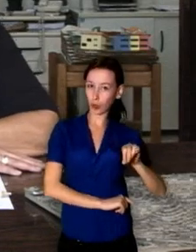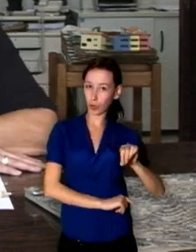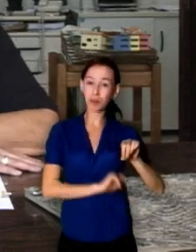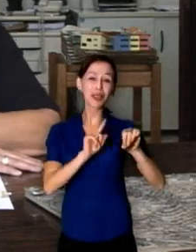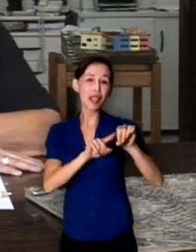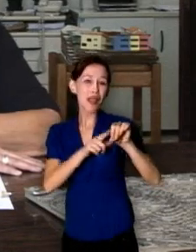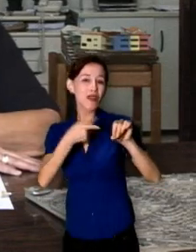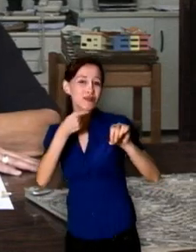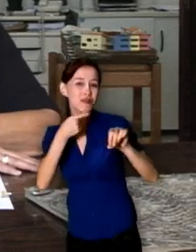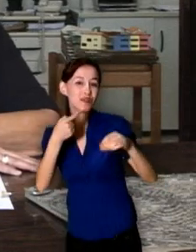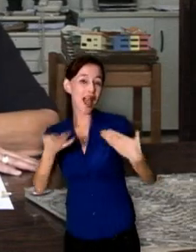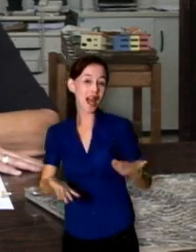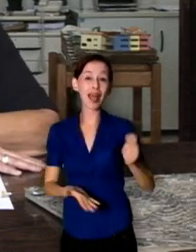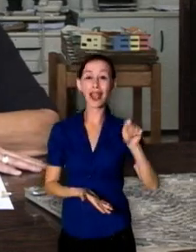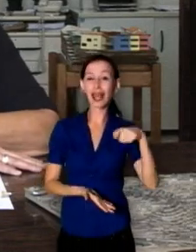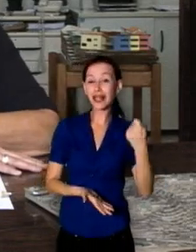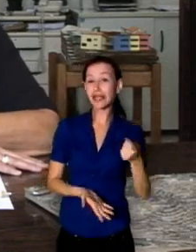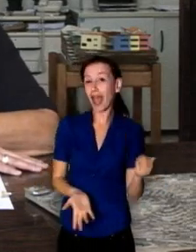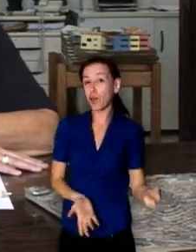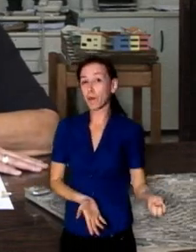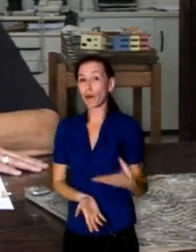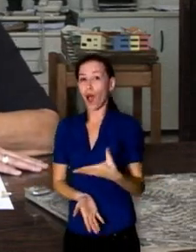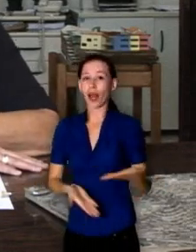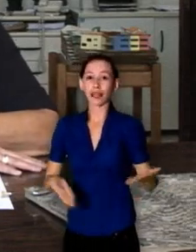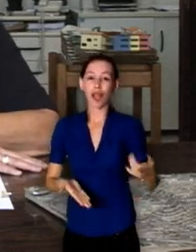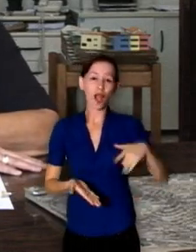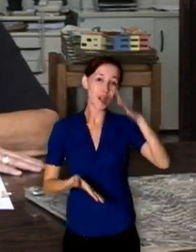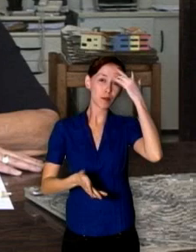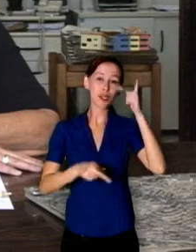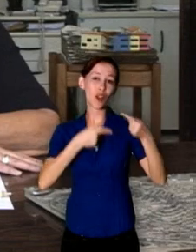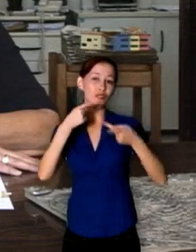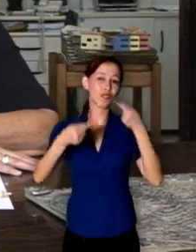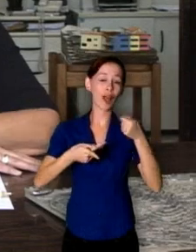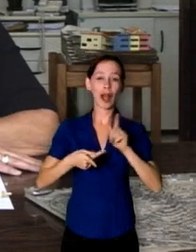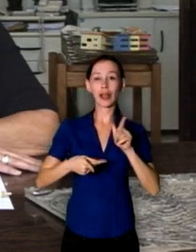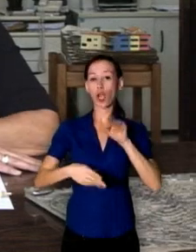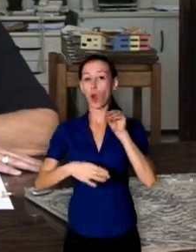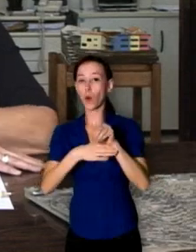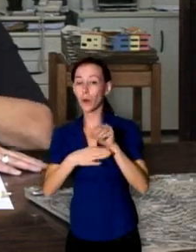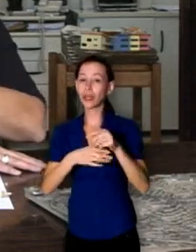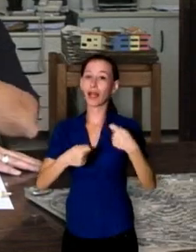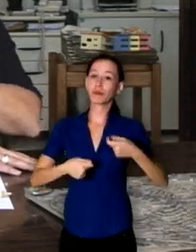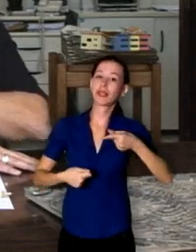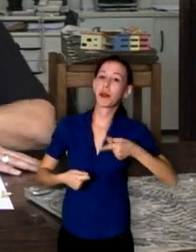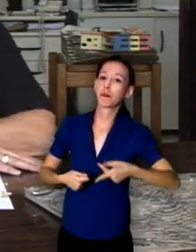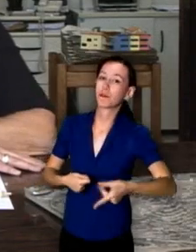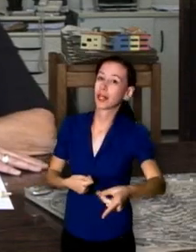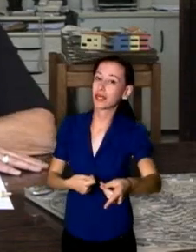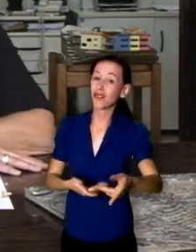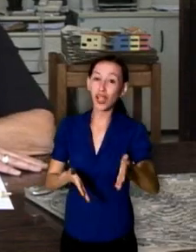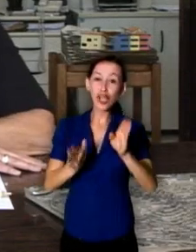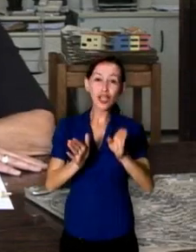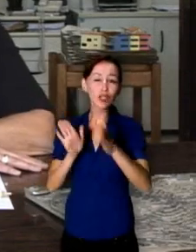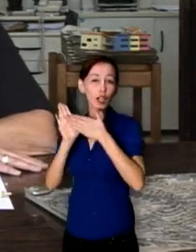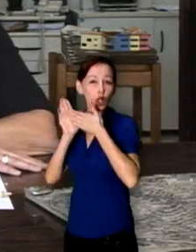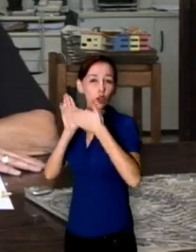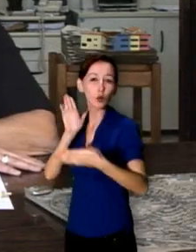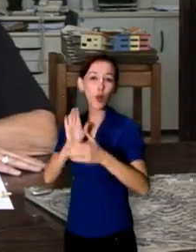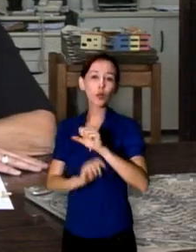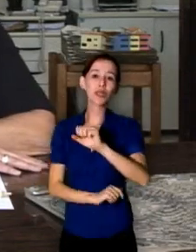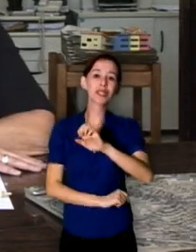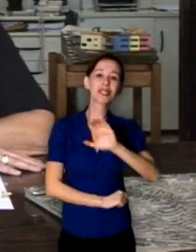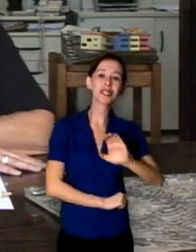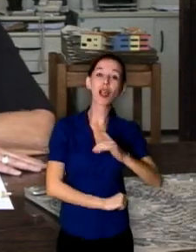cá, falar de patrimônio, preservação do patrimônio, que na verdade vem durante todo o século XX no